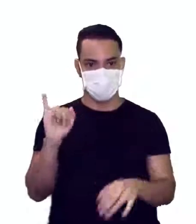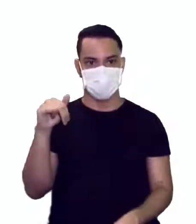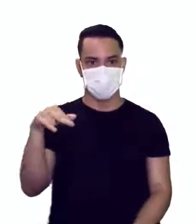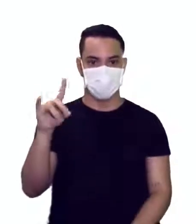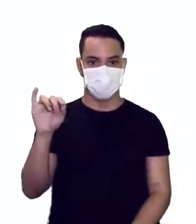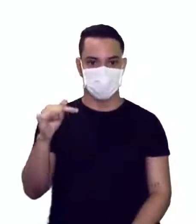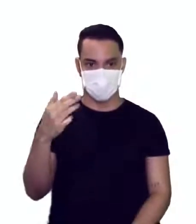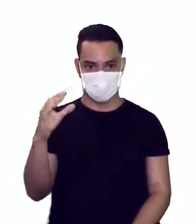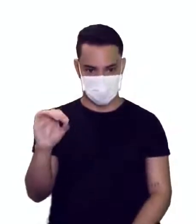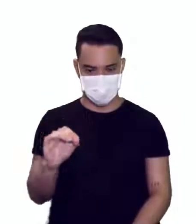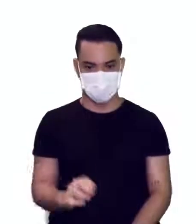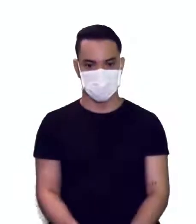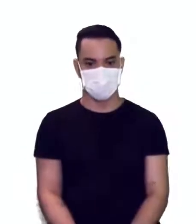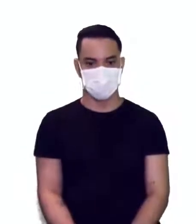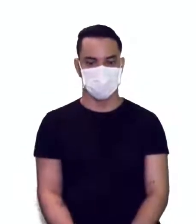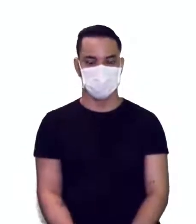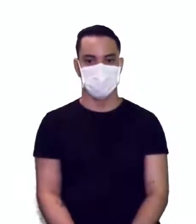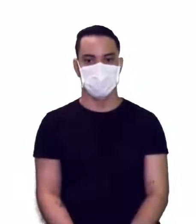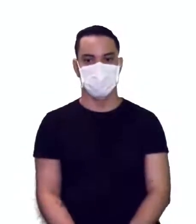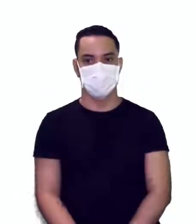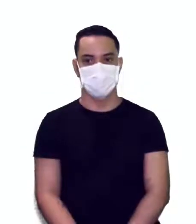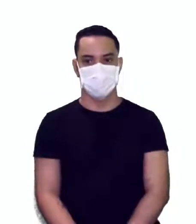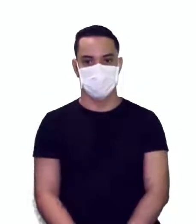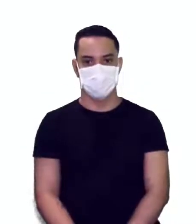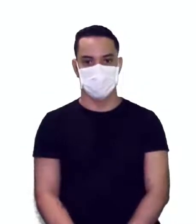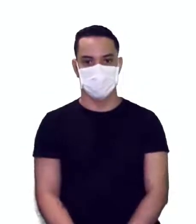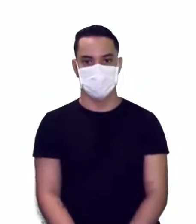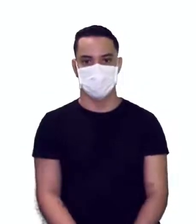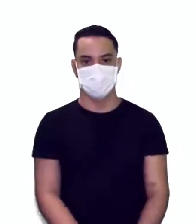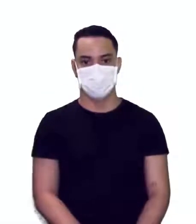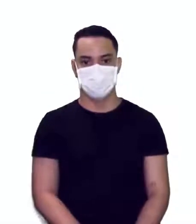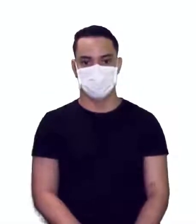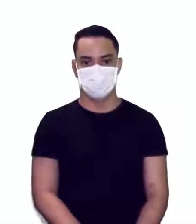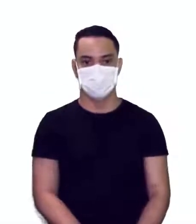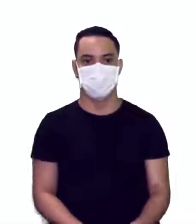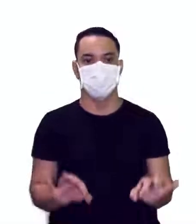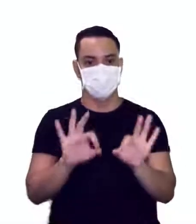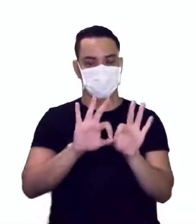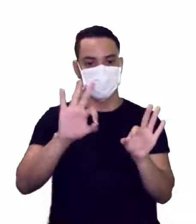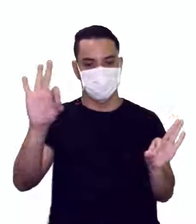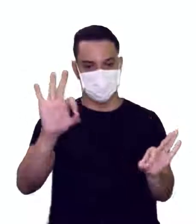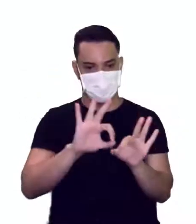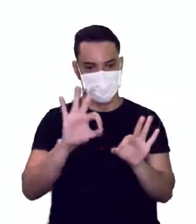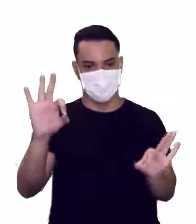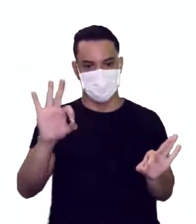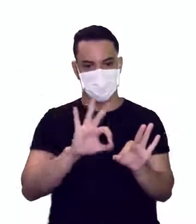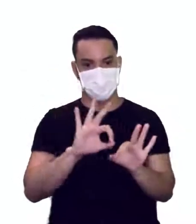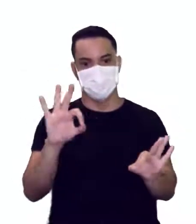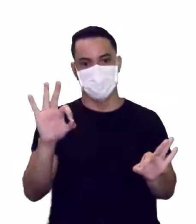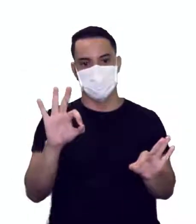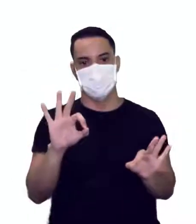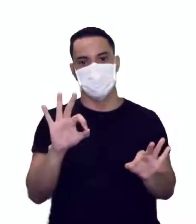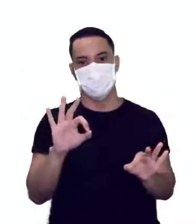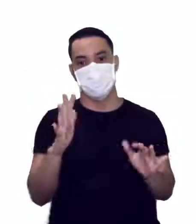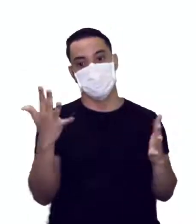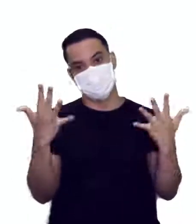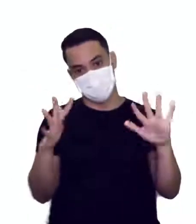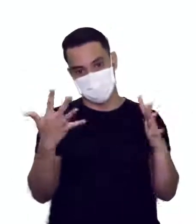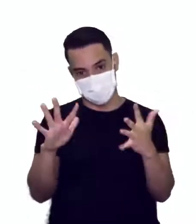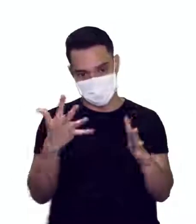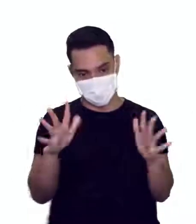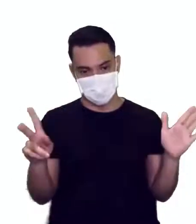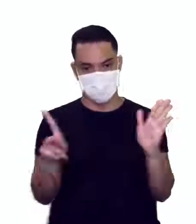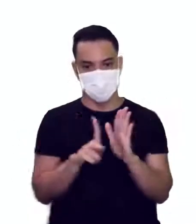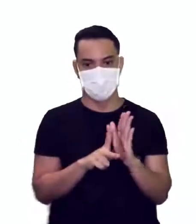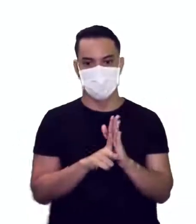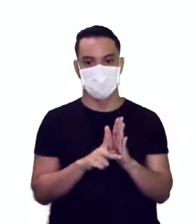bom? Outro exemplo aqui. Uma barra carregada positivamente é aproximada de uma